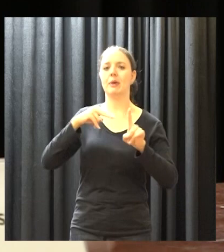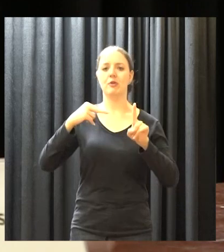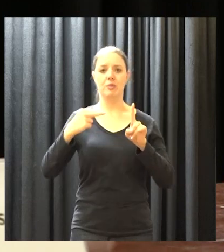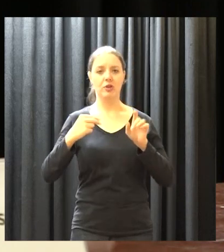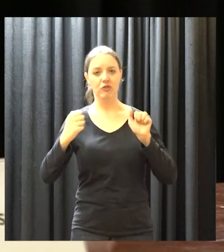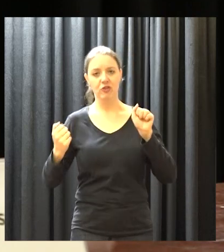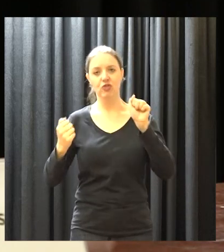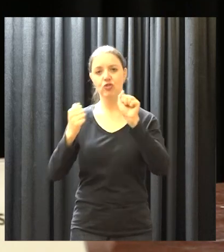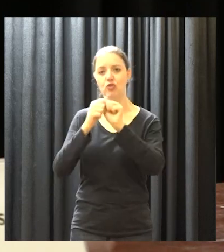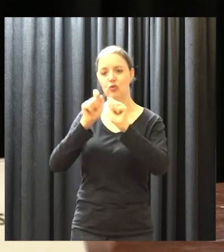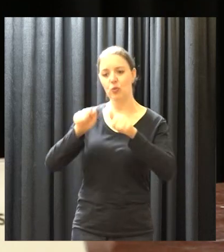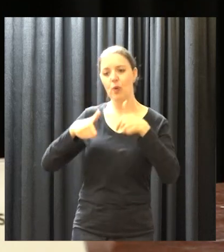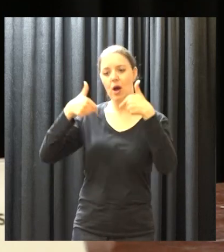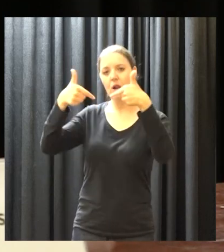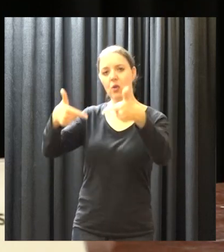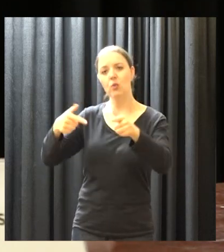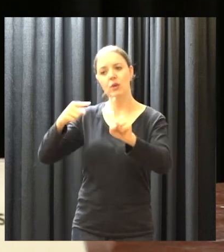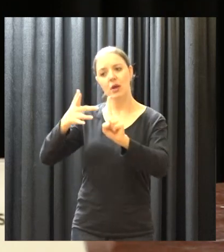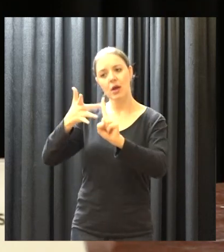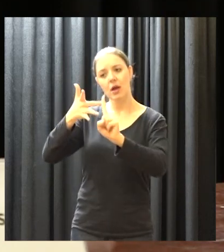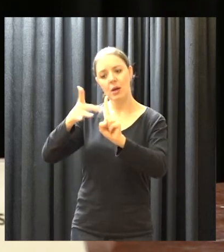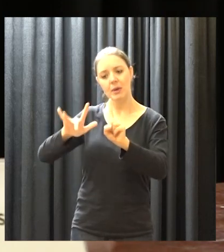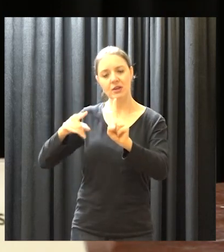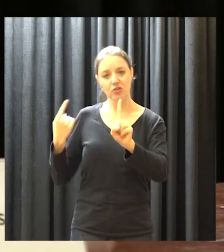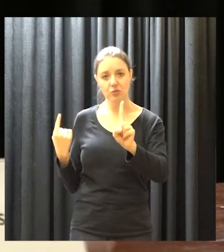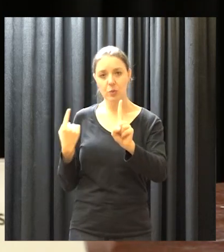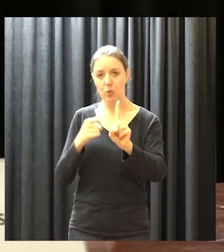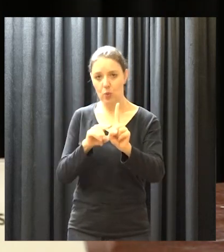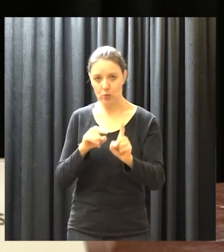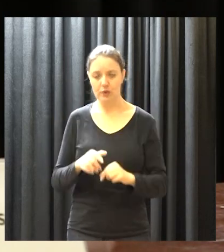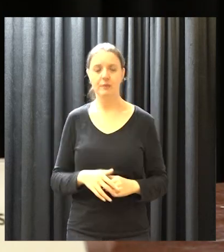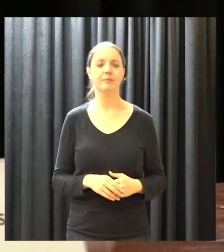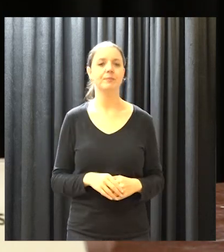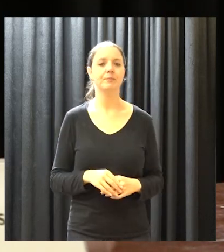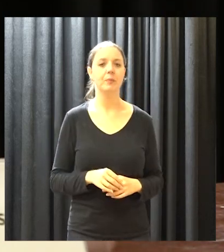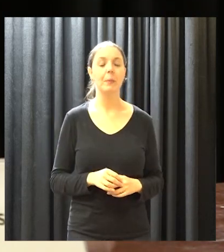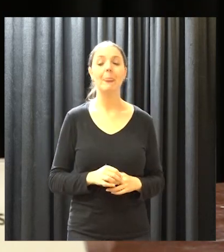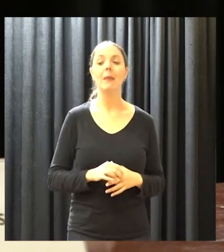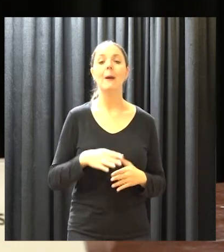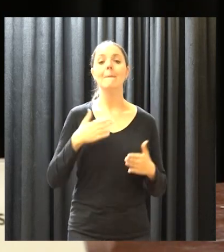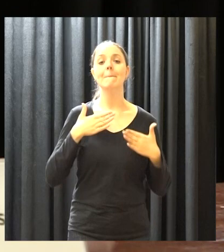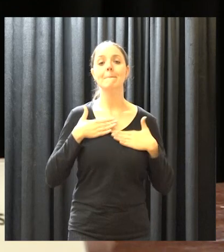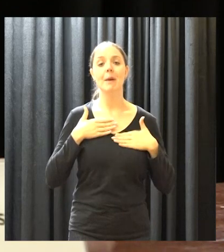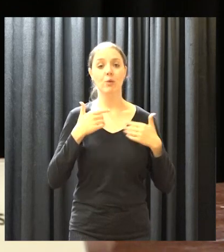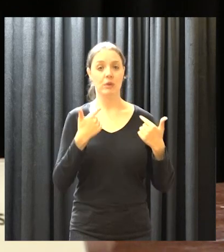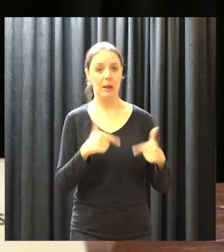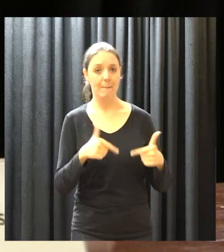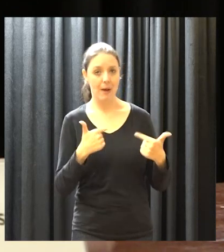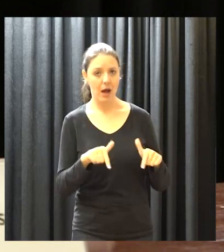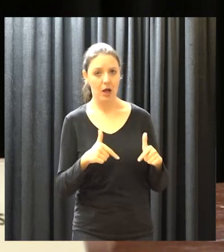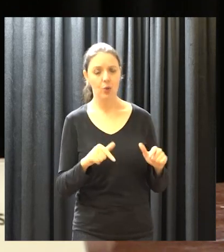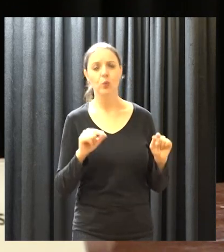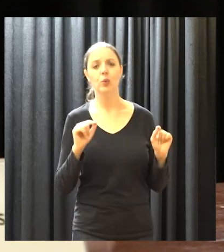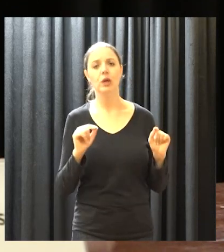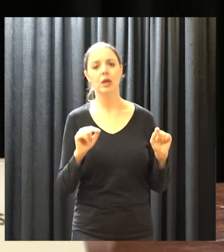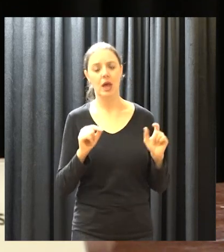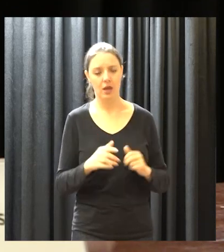luta anticapacitista. O título do meu trabalho é Estudos Feministas da